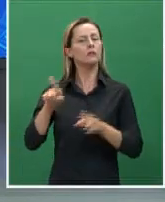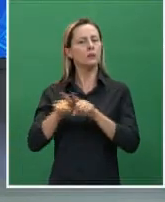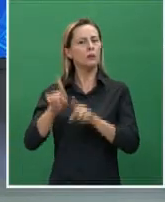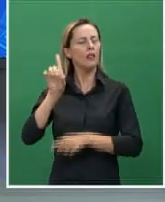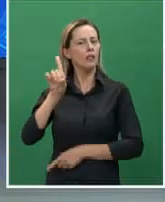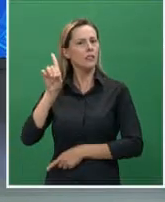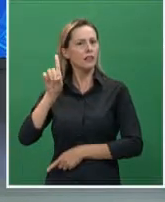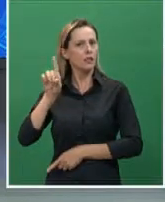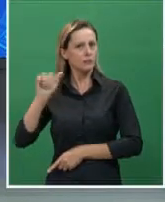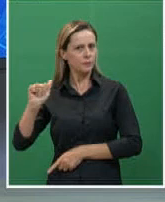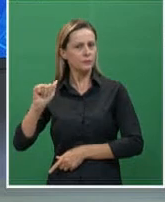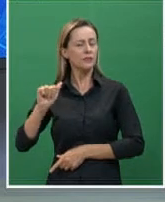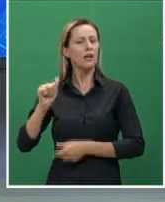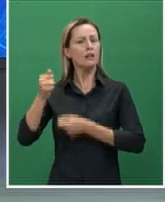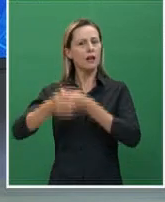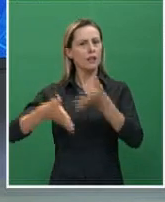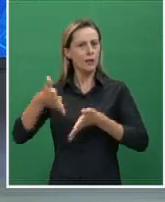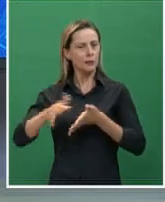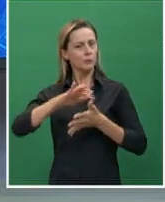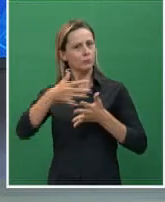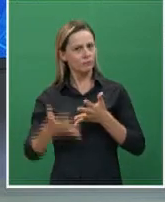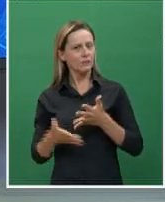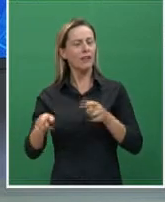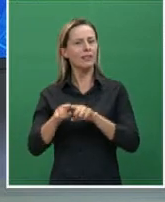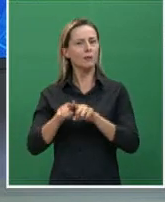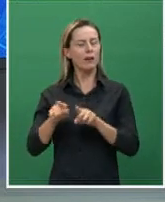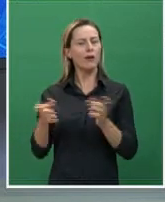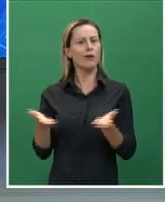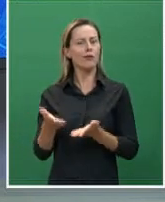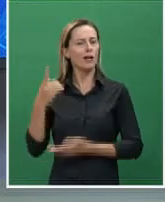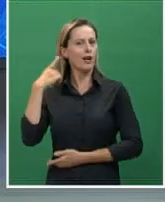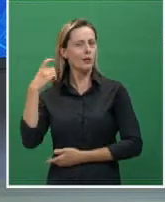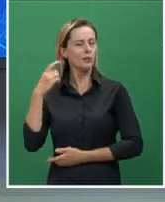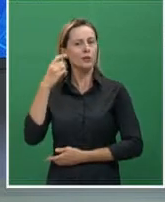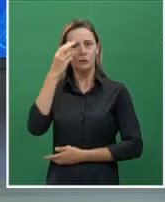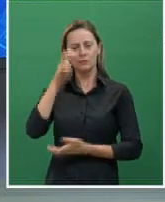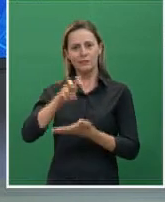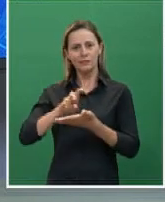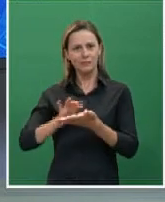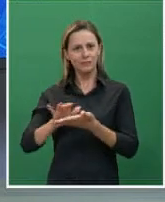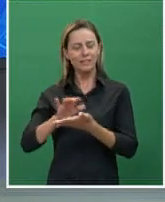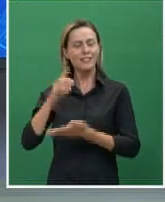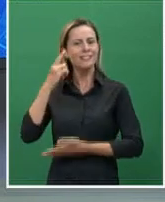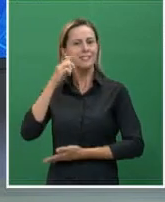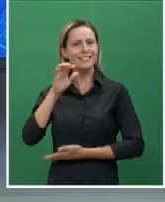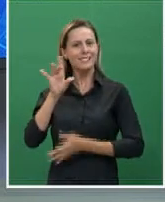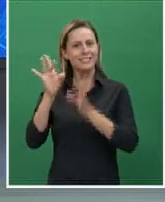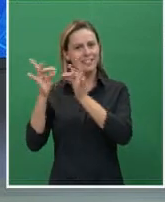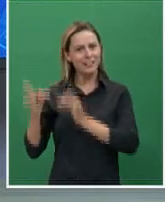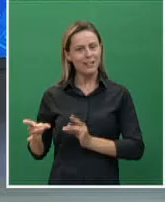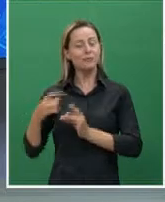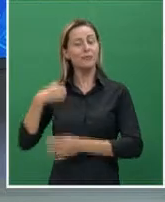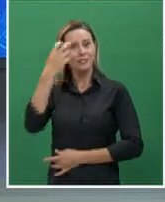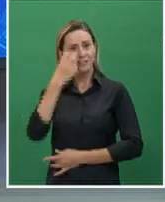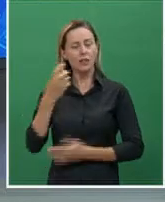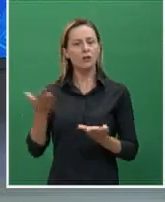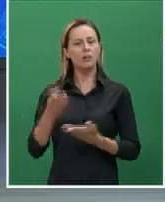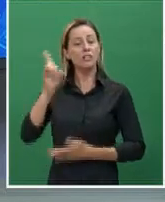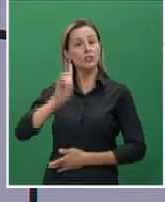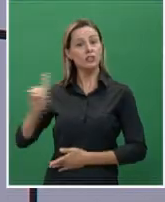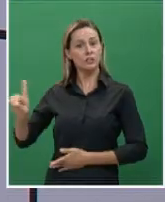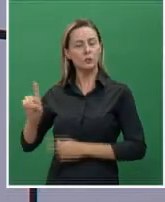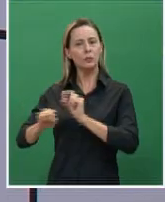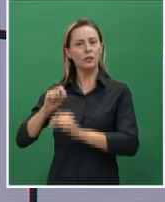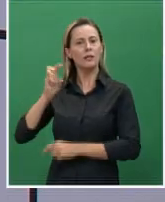auditivos língua brasileira de sinais e áudio de inscrição conforme o sorteio ao meu lado direito está o